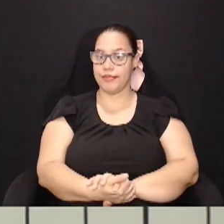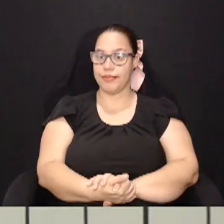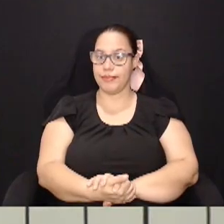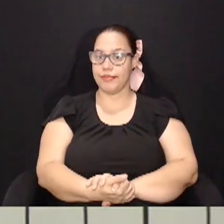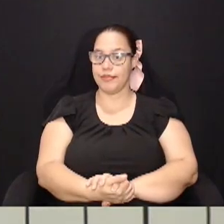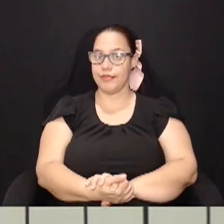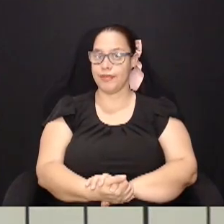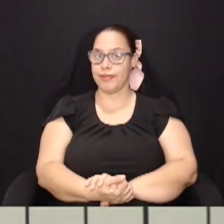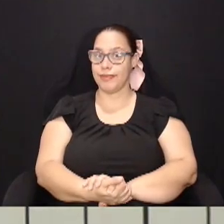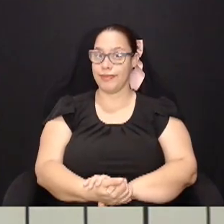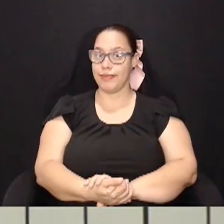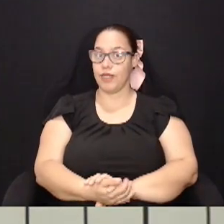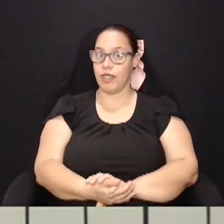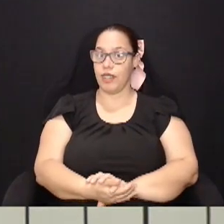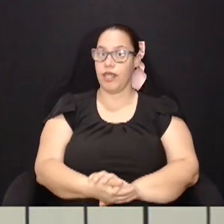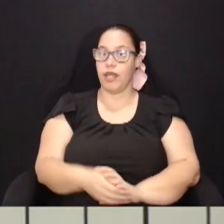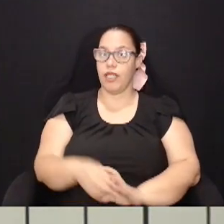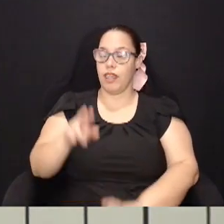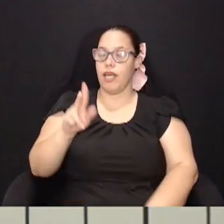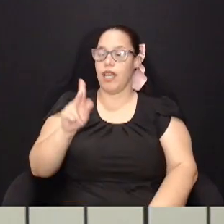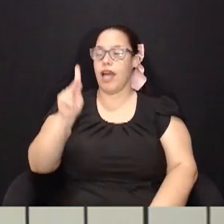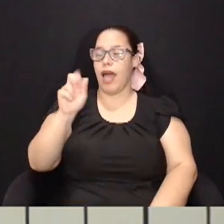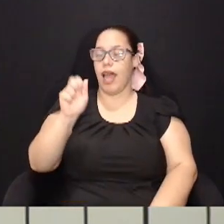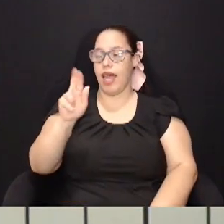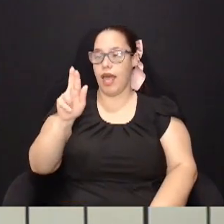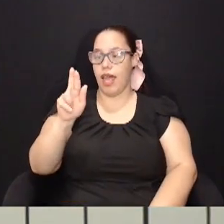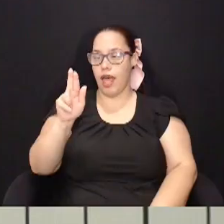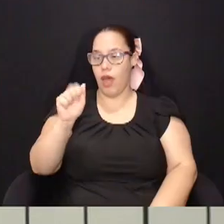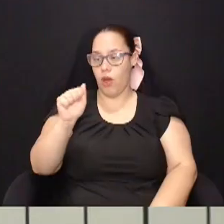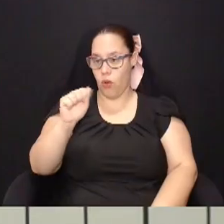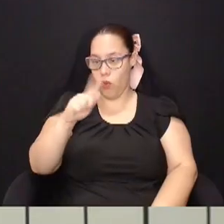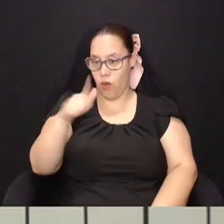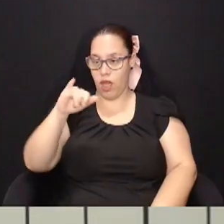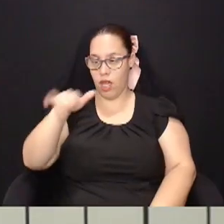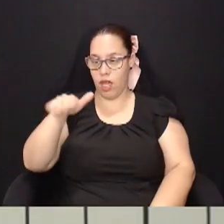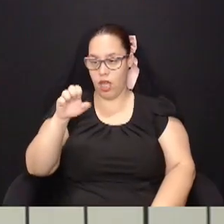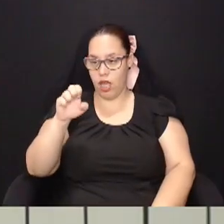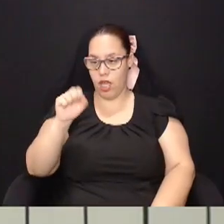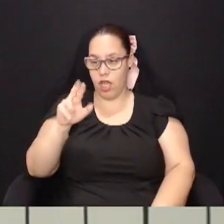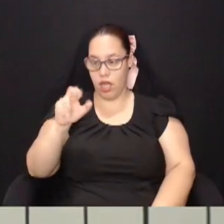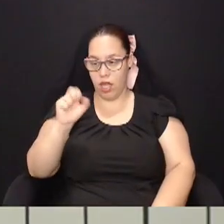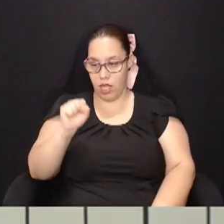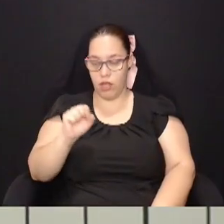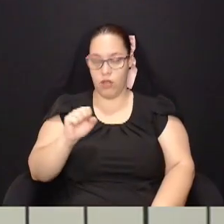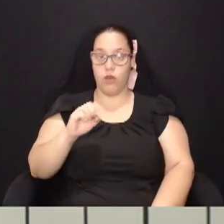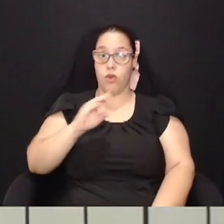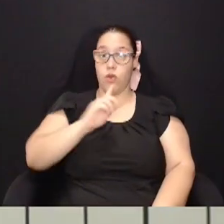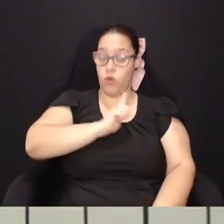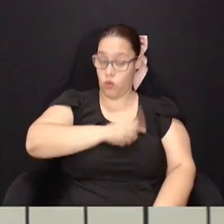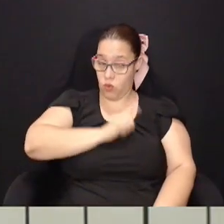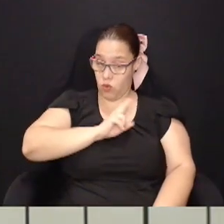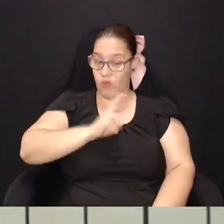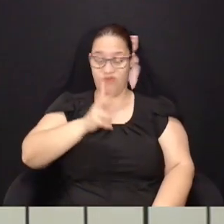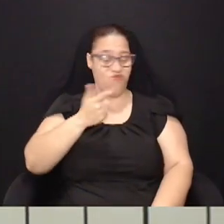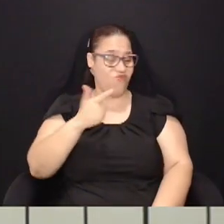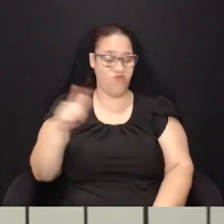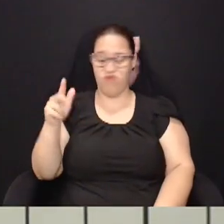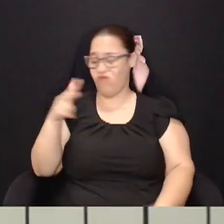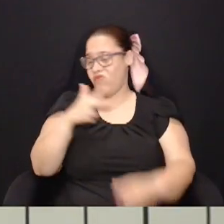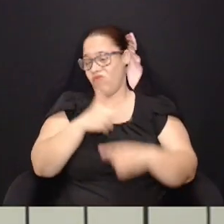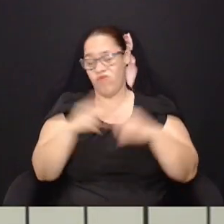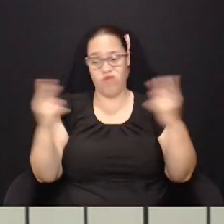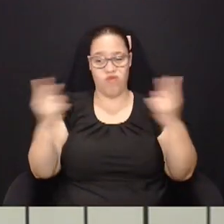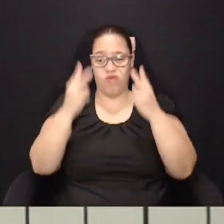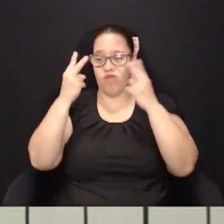Cauã Jesus, que fez a cobrança do escanteio para o gol do Kevin. Bom, o Bugre segue sem vencer no Campeonato Paulista, né?